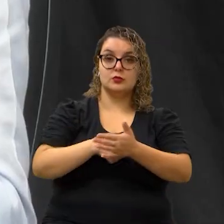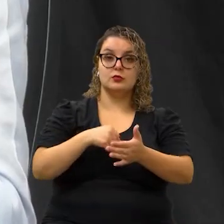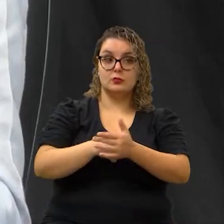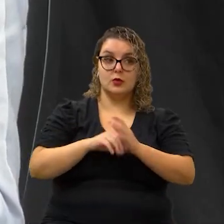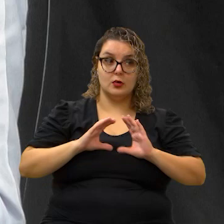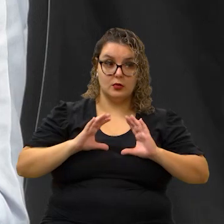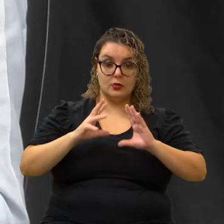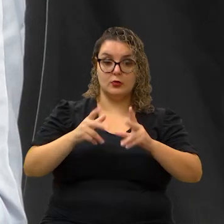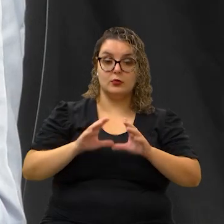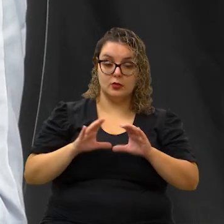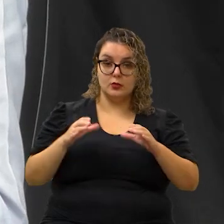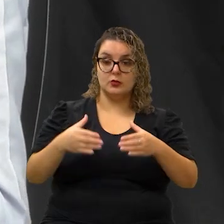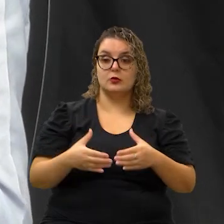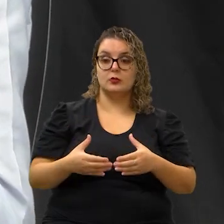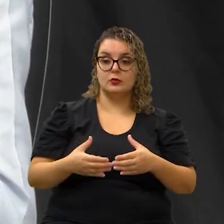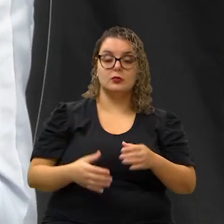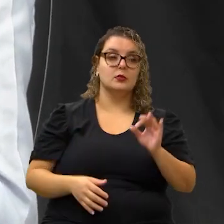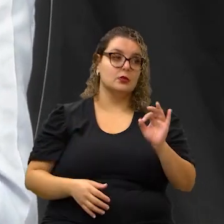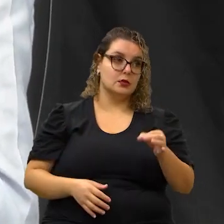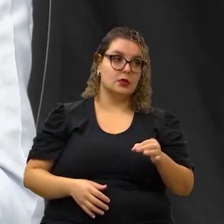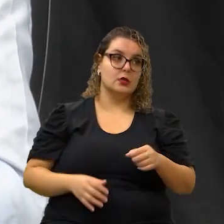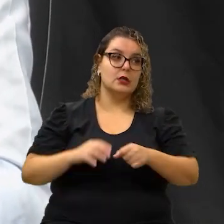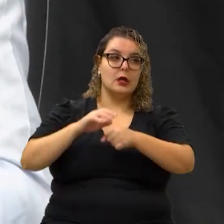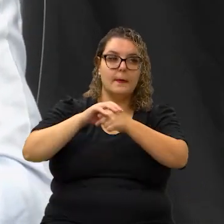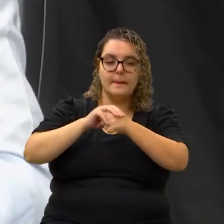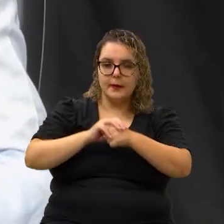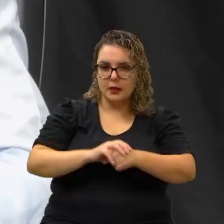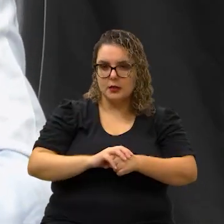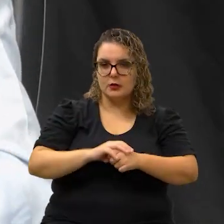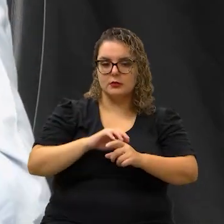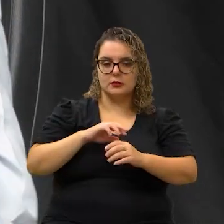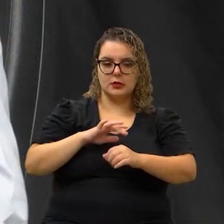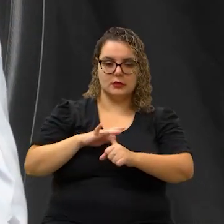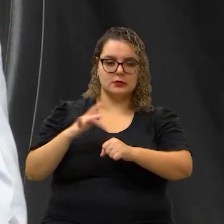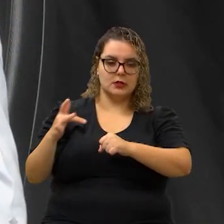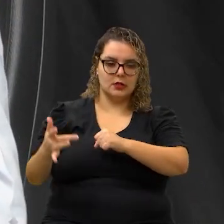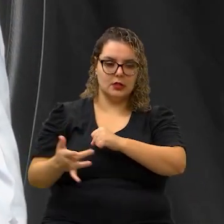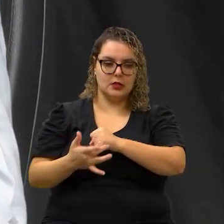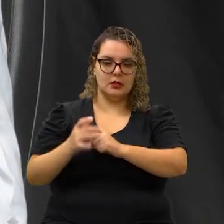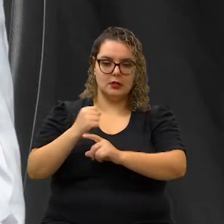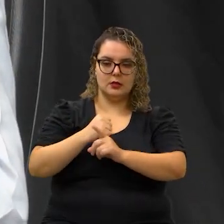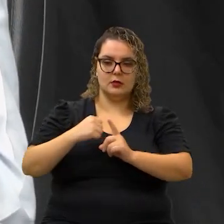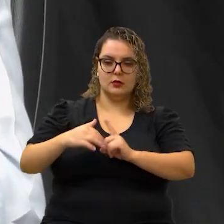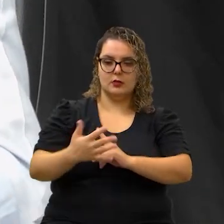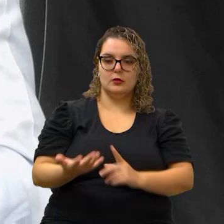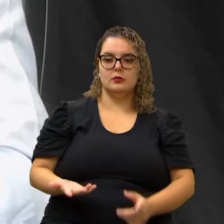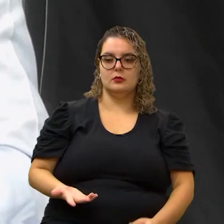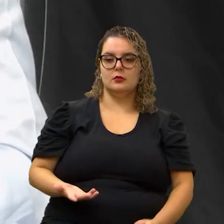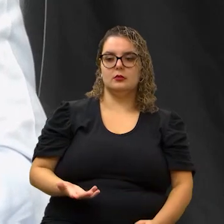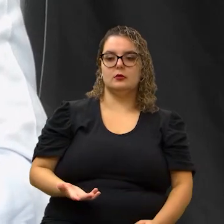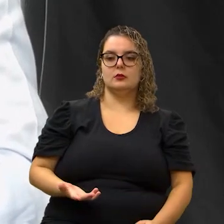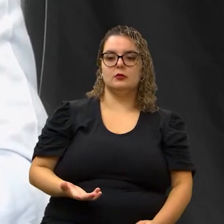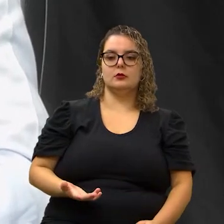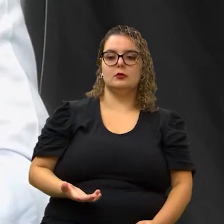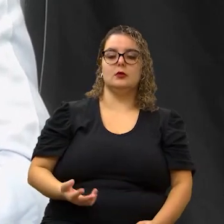instrumento de uma luta mais coletiva. Correto. E a pressão das redes sociais